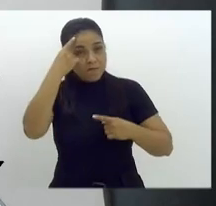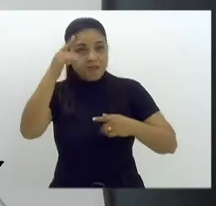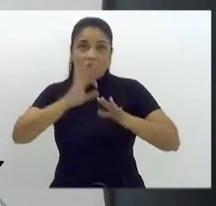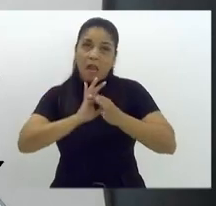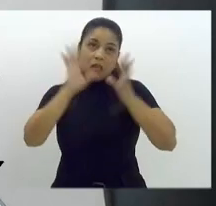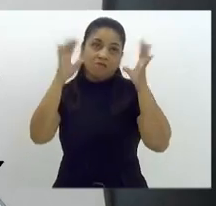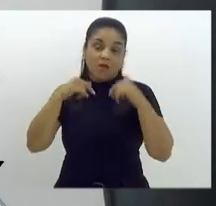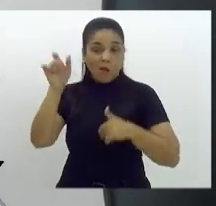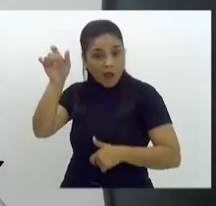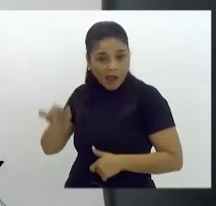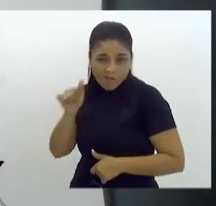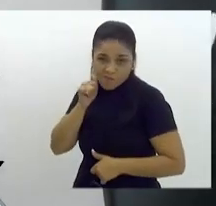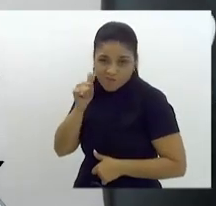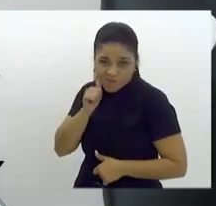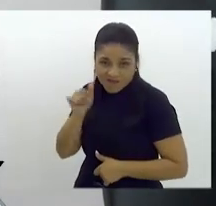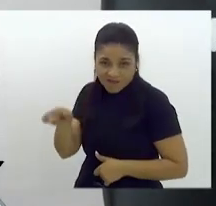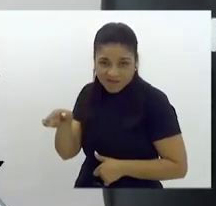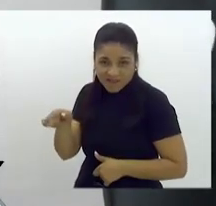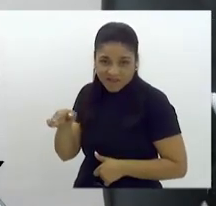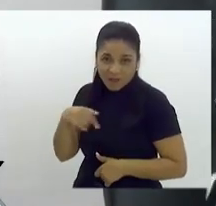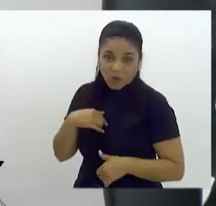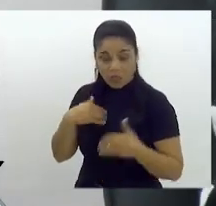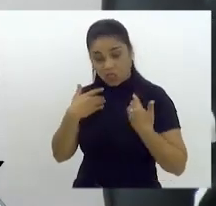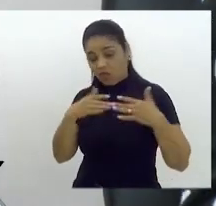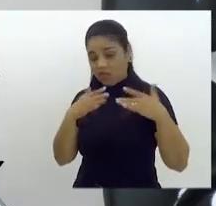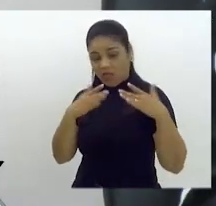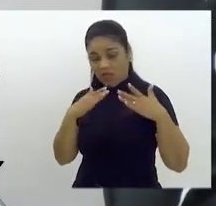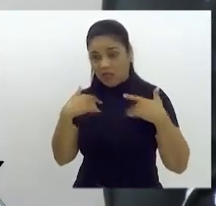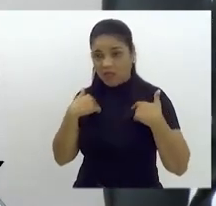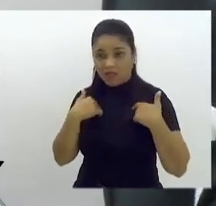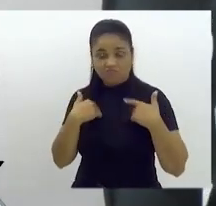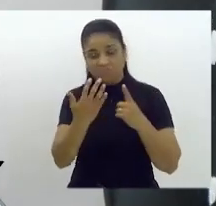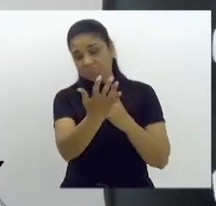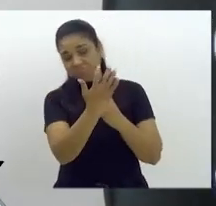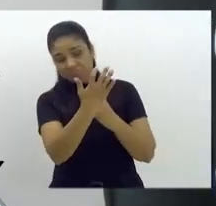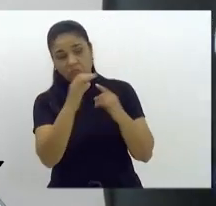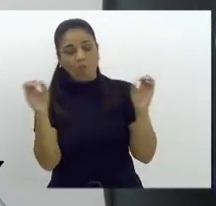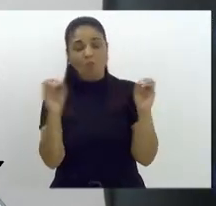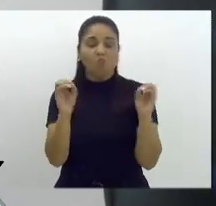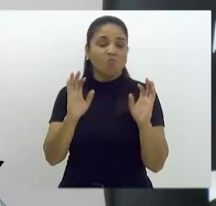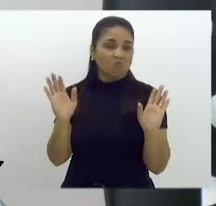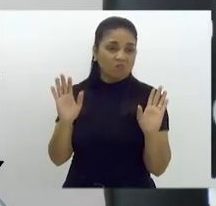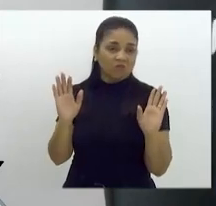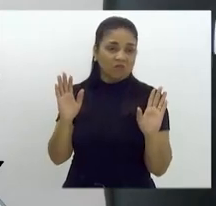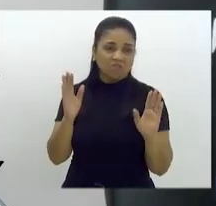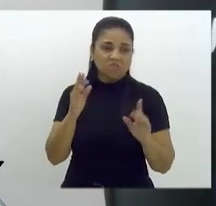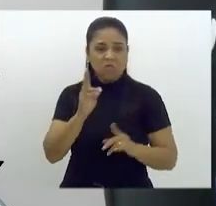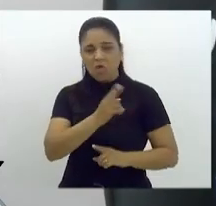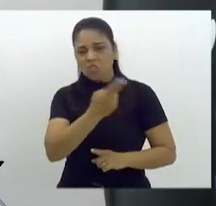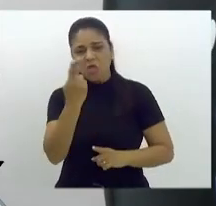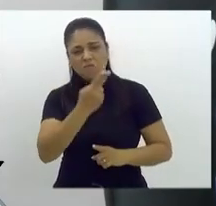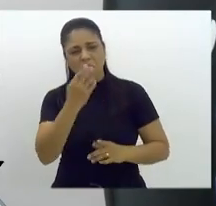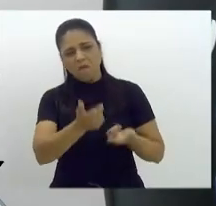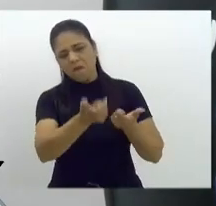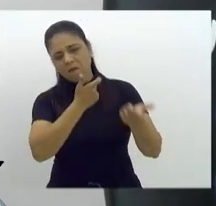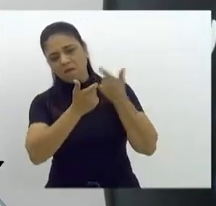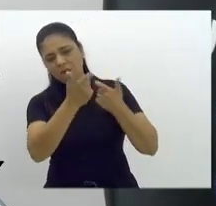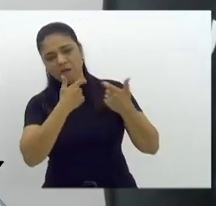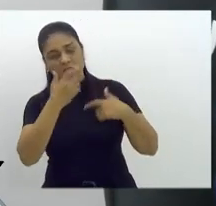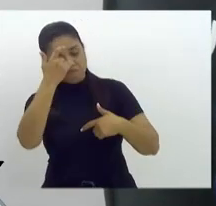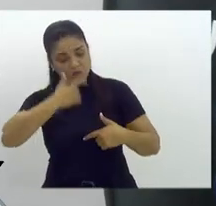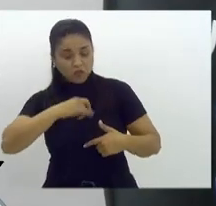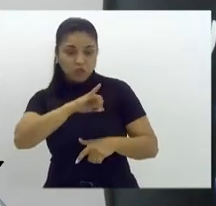se a mulher largar um tô nem aí como eu larguei eu não me afeto com quem me chamaram de tanta coisa principalmente por causa do meu jeito